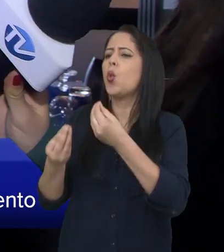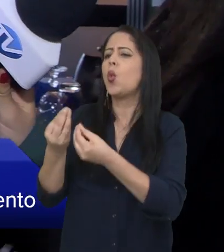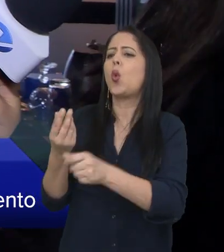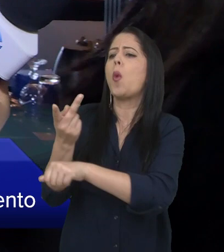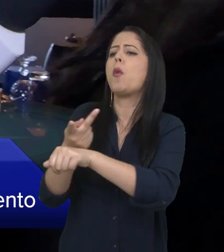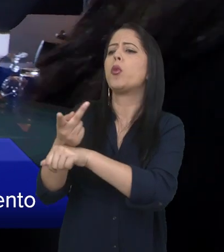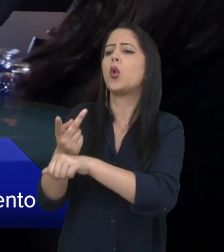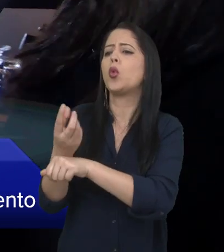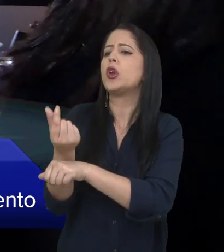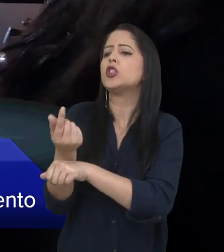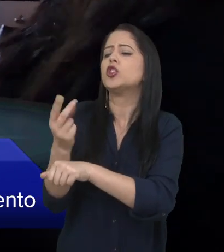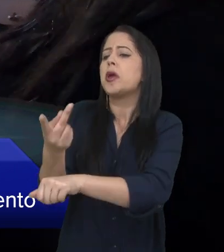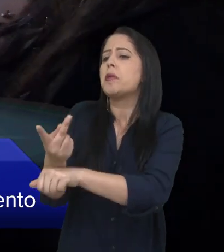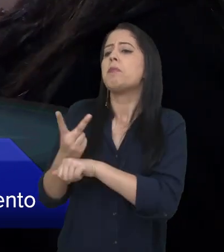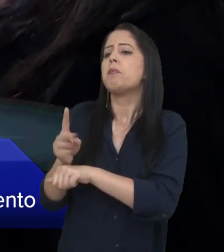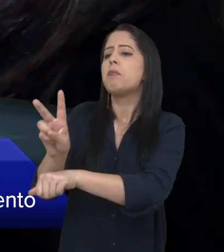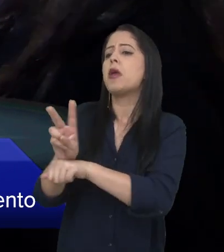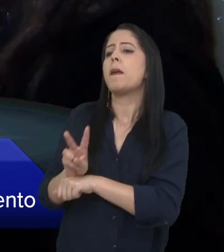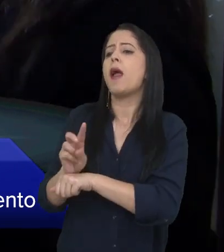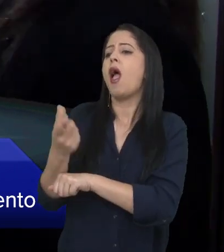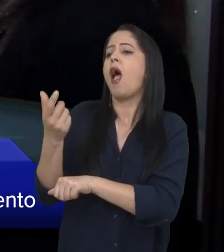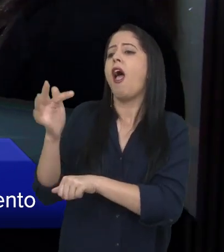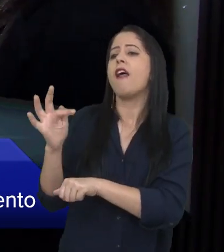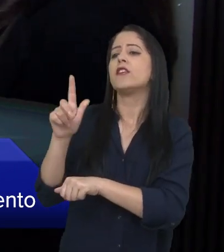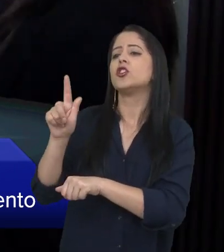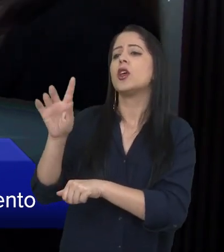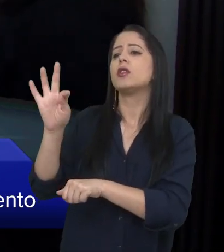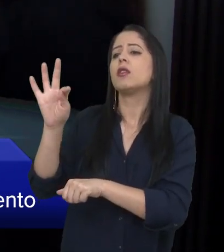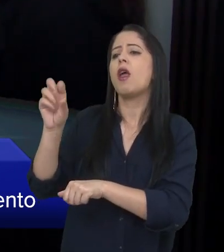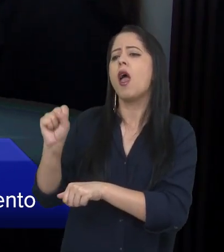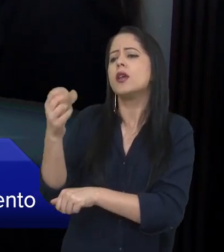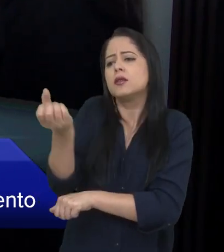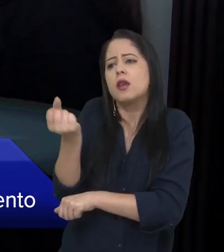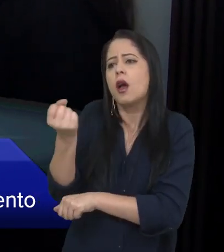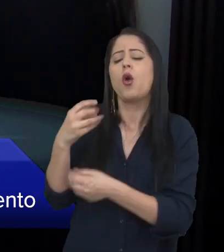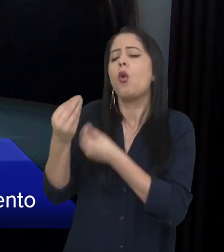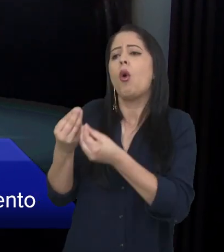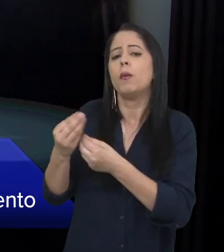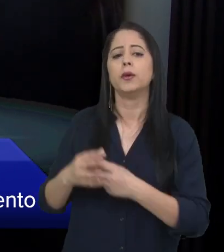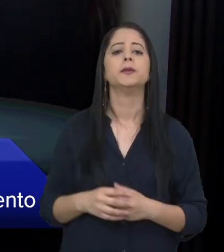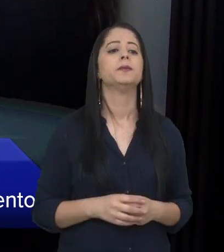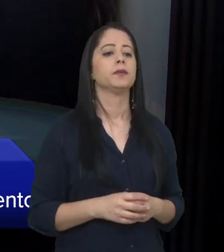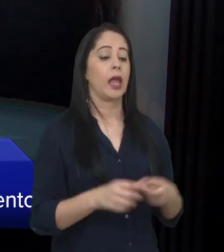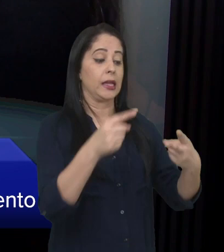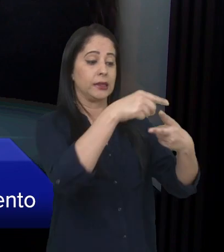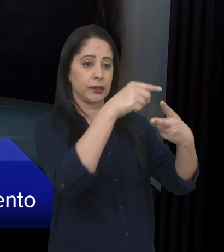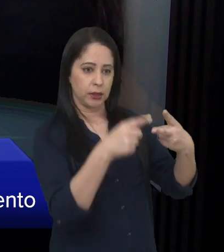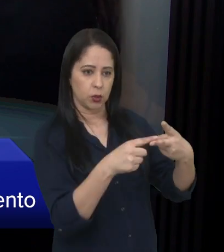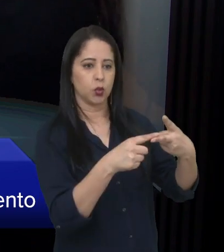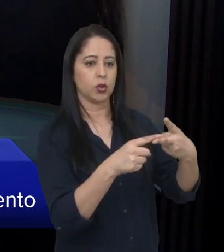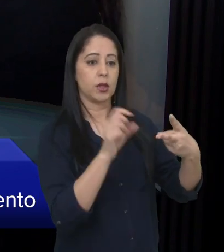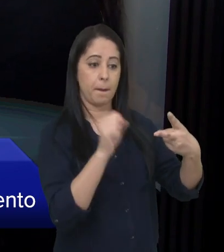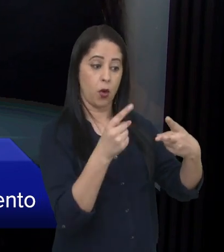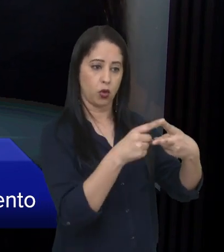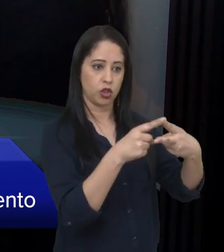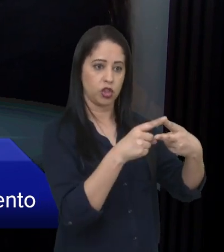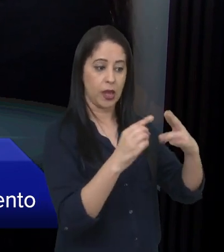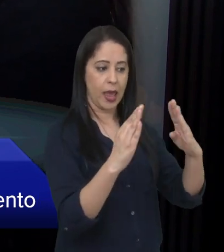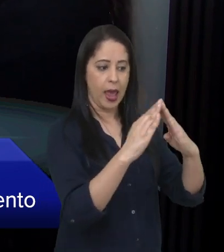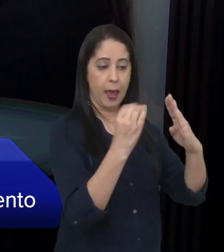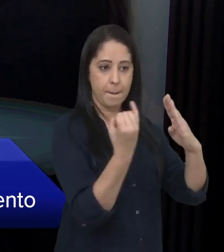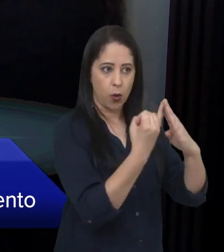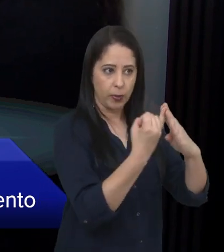Como qual que é o caminho como que elas podem fazer para ir atrás desse benefício existem dois caminhos né Você pode